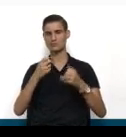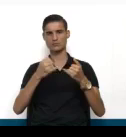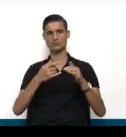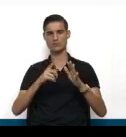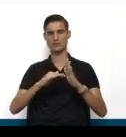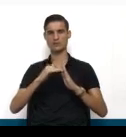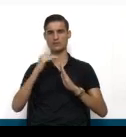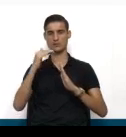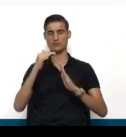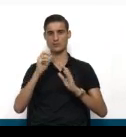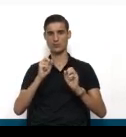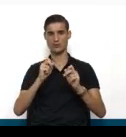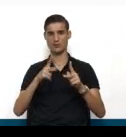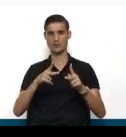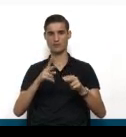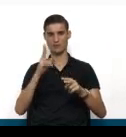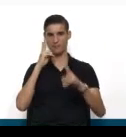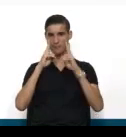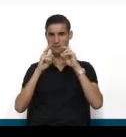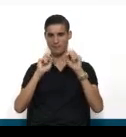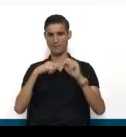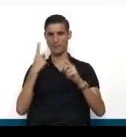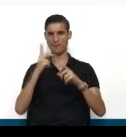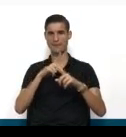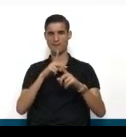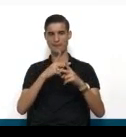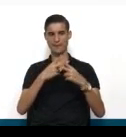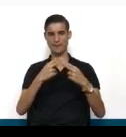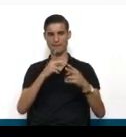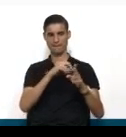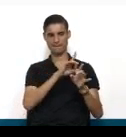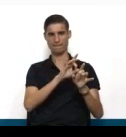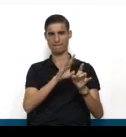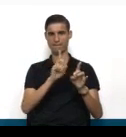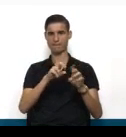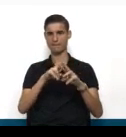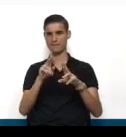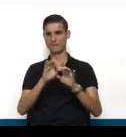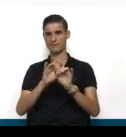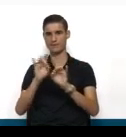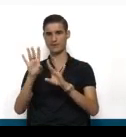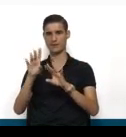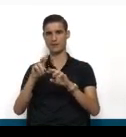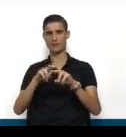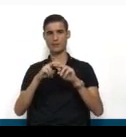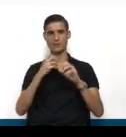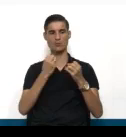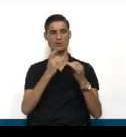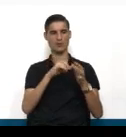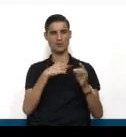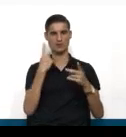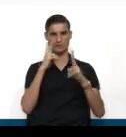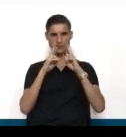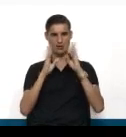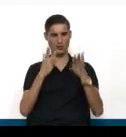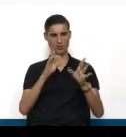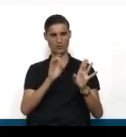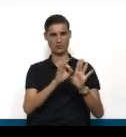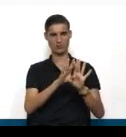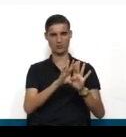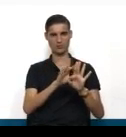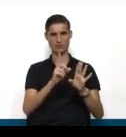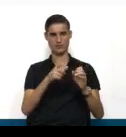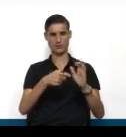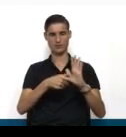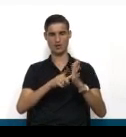aqui em cima, tá? E lembra que isso é igual a isso? Então, nós temos aqui. E quanto que é isso que nós acabamos de ver